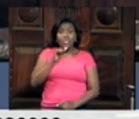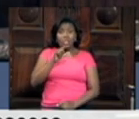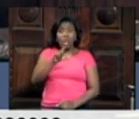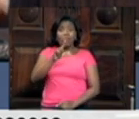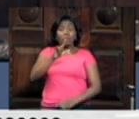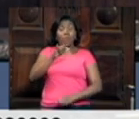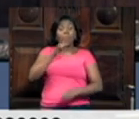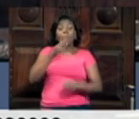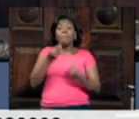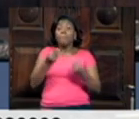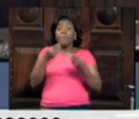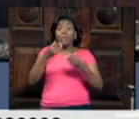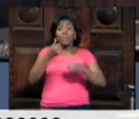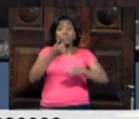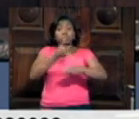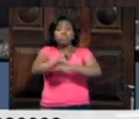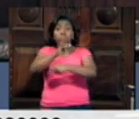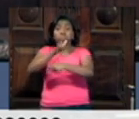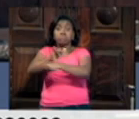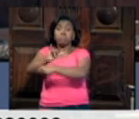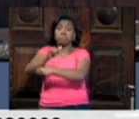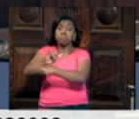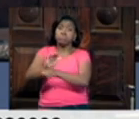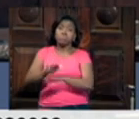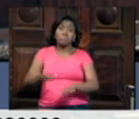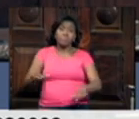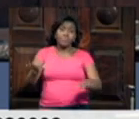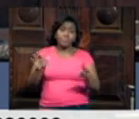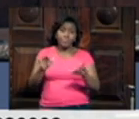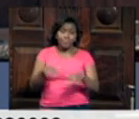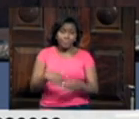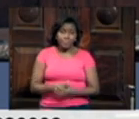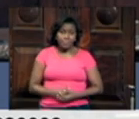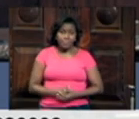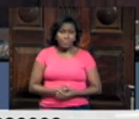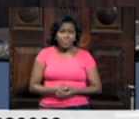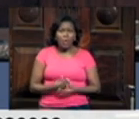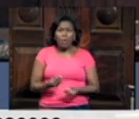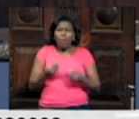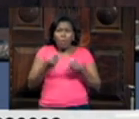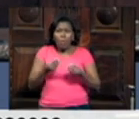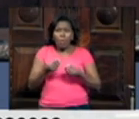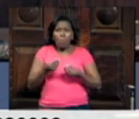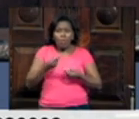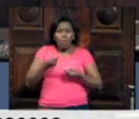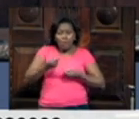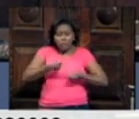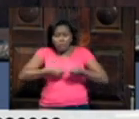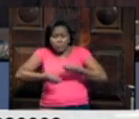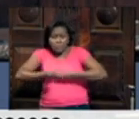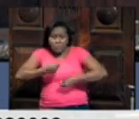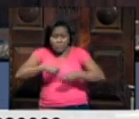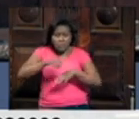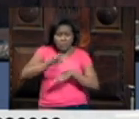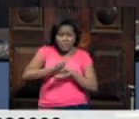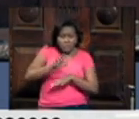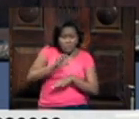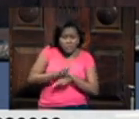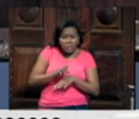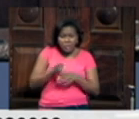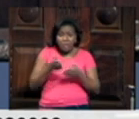querer enganar os outros. Não se pode administrar de forma alguma o estado do Rio de